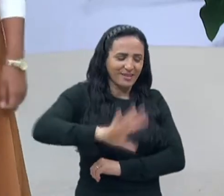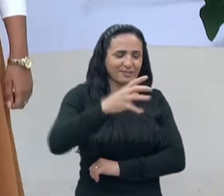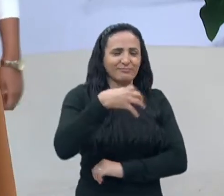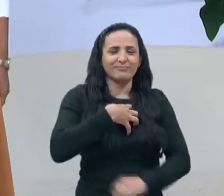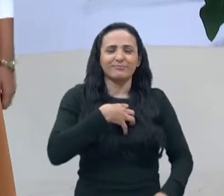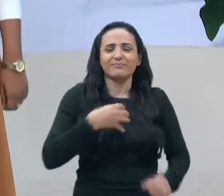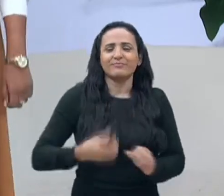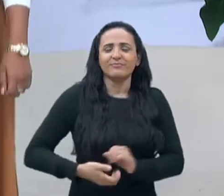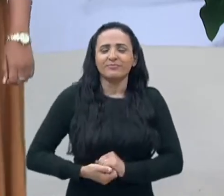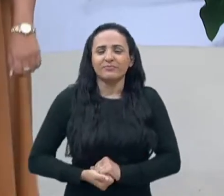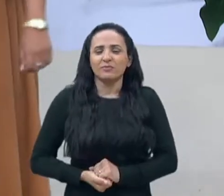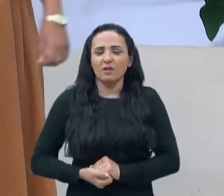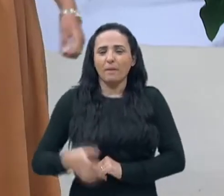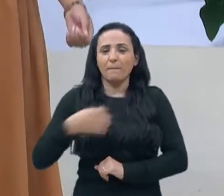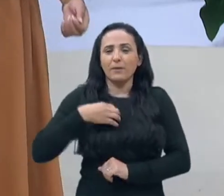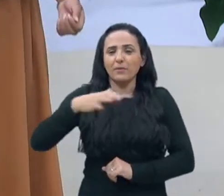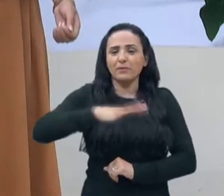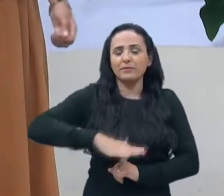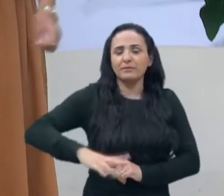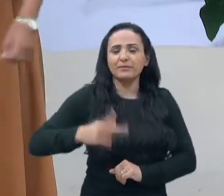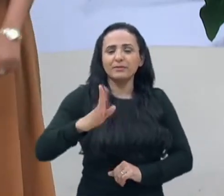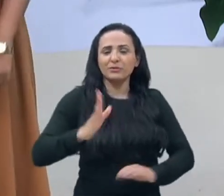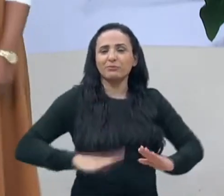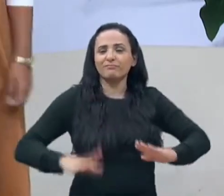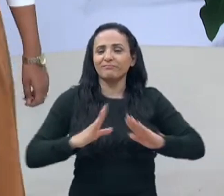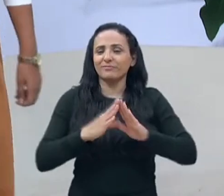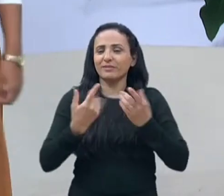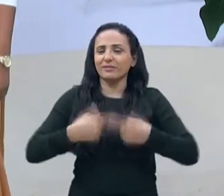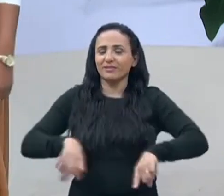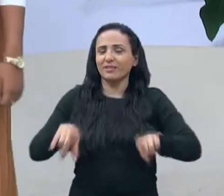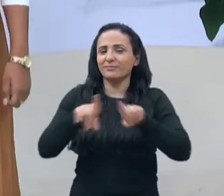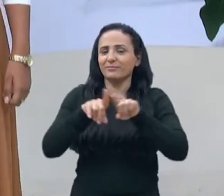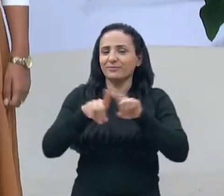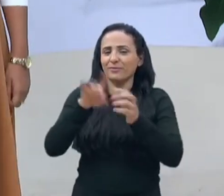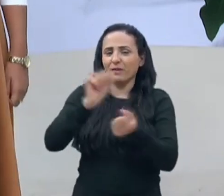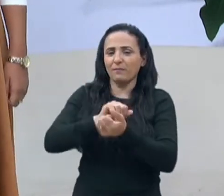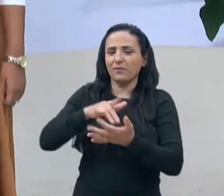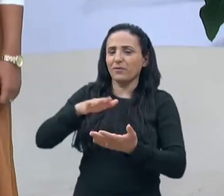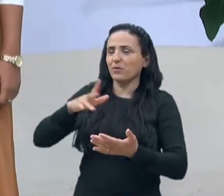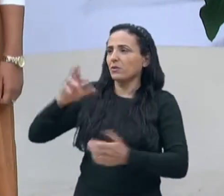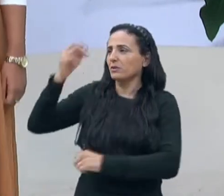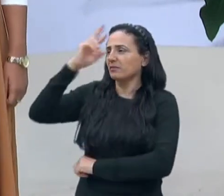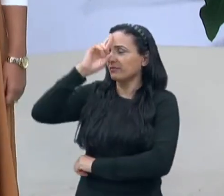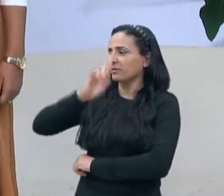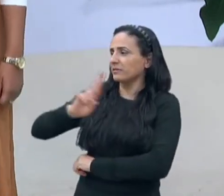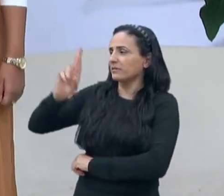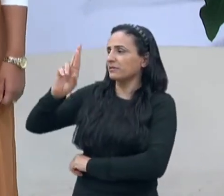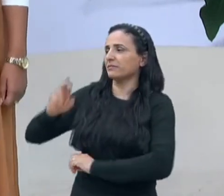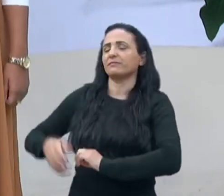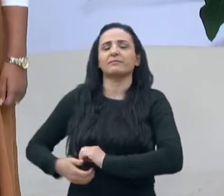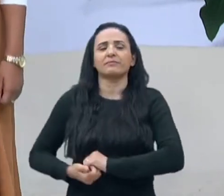nós. Está presente aí na sua casa também. Glória a Deus, glorificado seja.